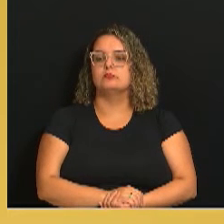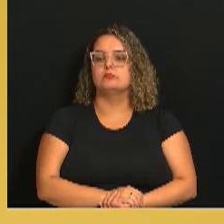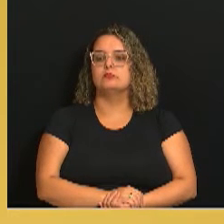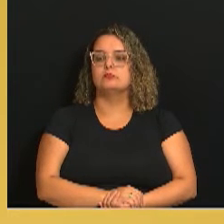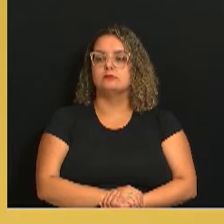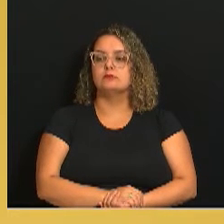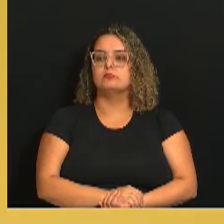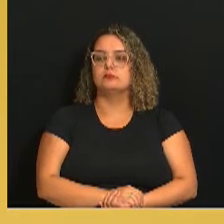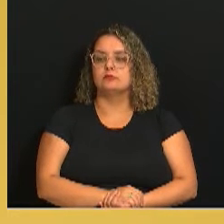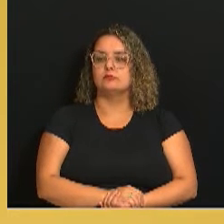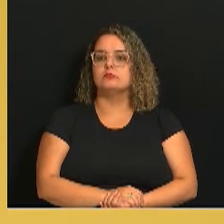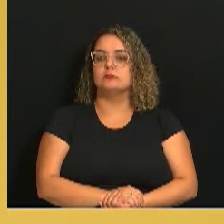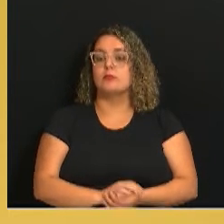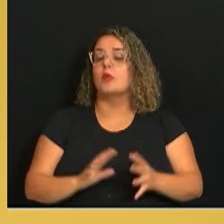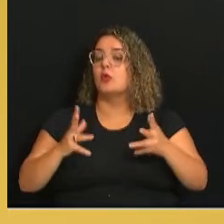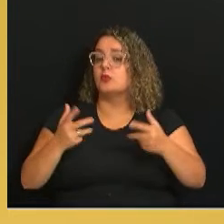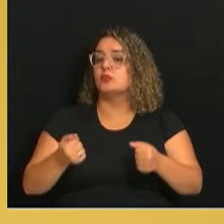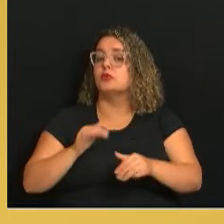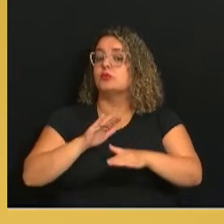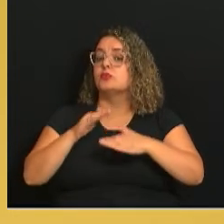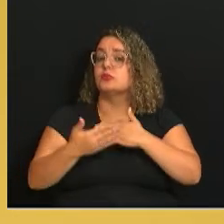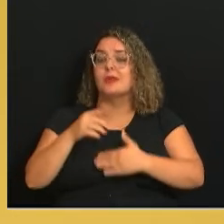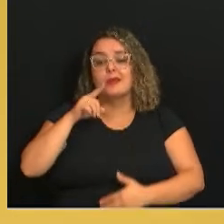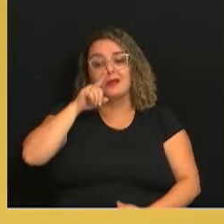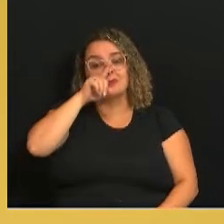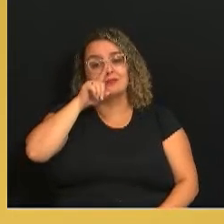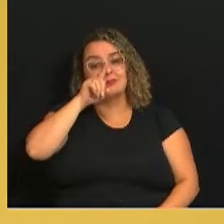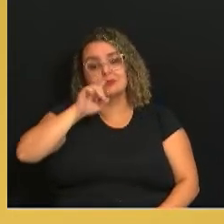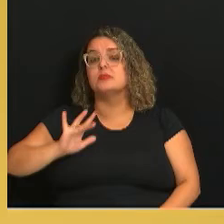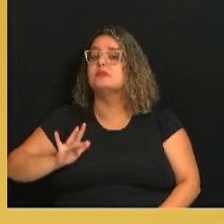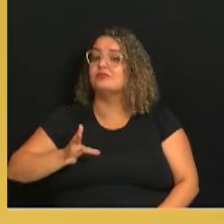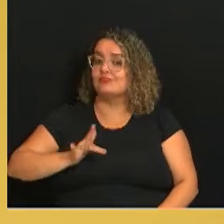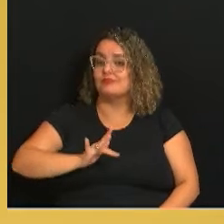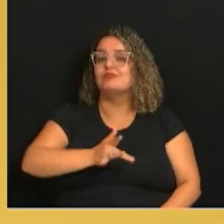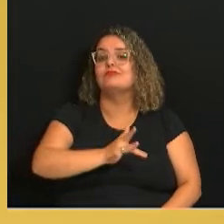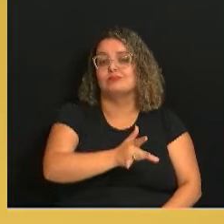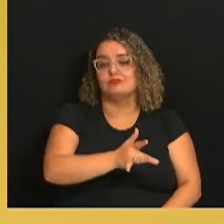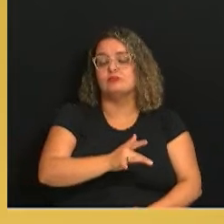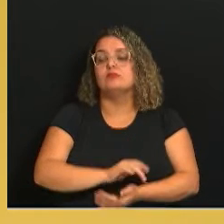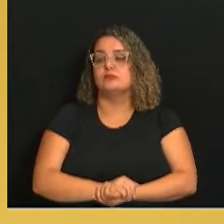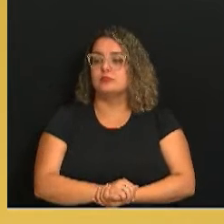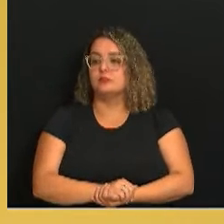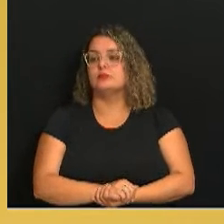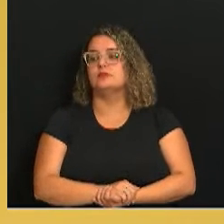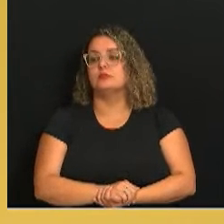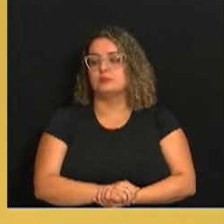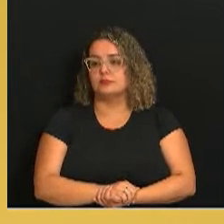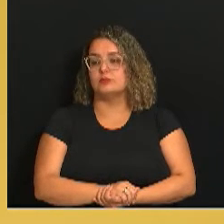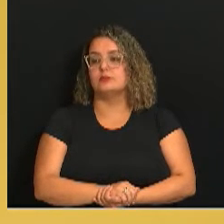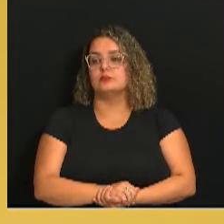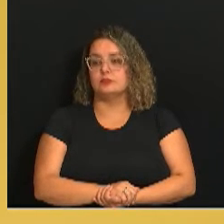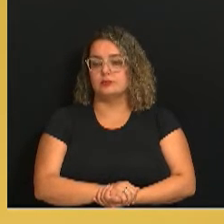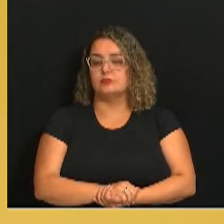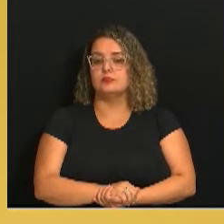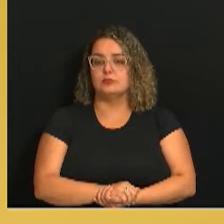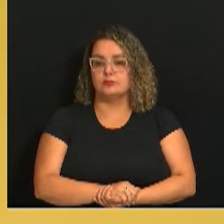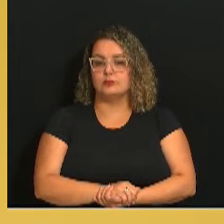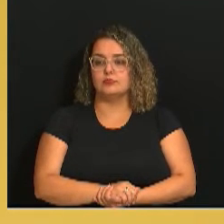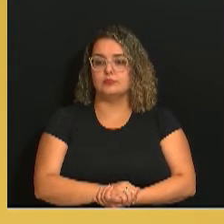Exatamente. Eu não coloquei aqui porque os seus dados estão mais atualizados que o site, então a gente fica com a sua informação. Falamos então aqui